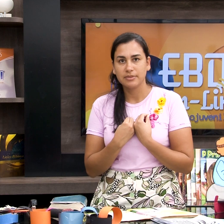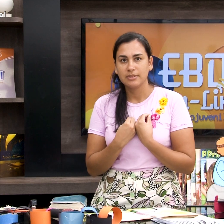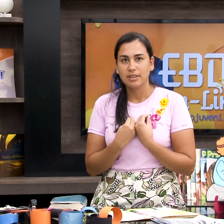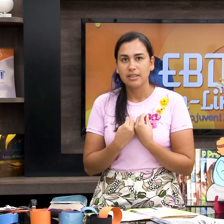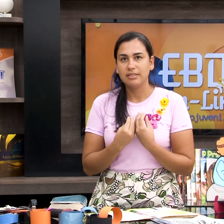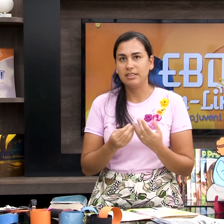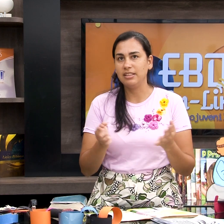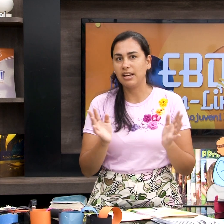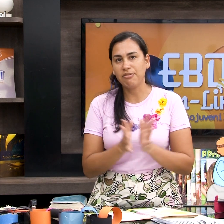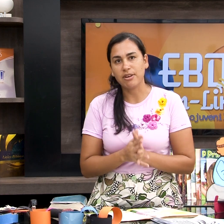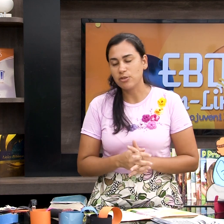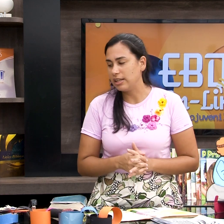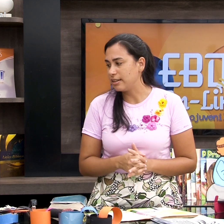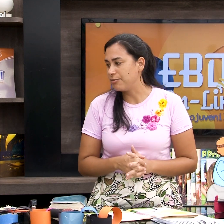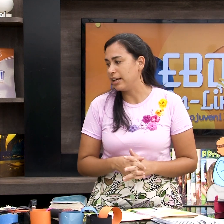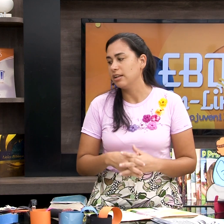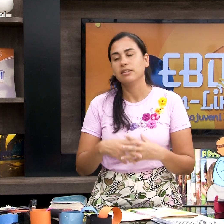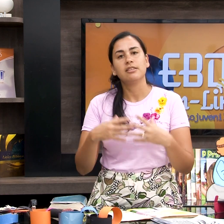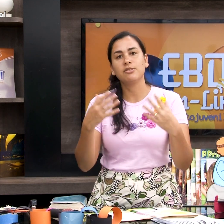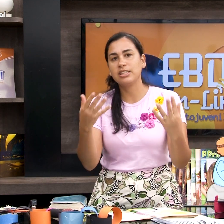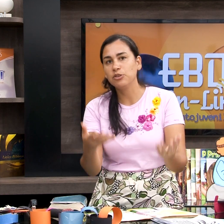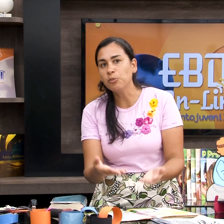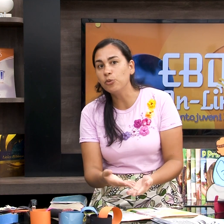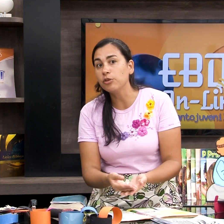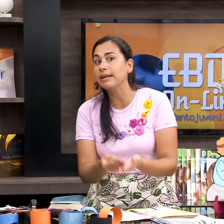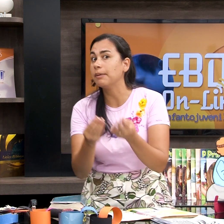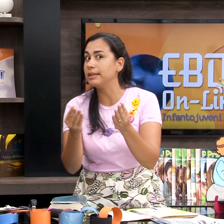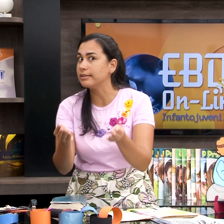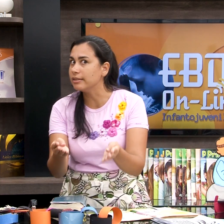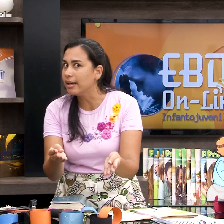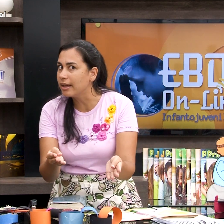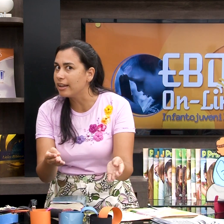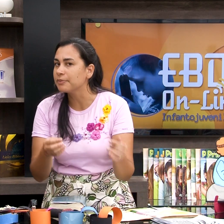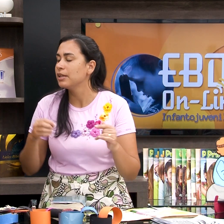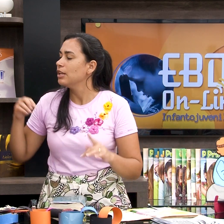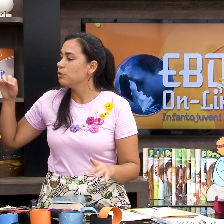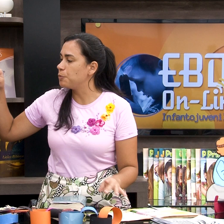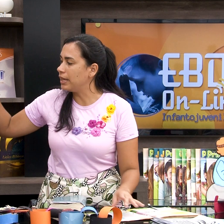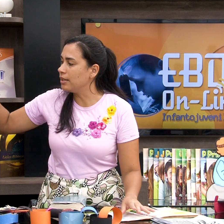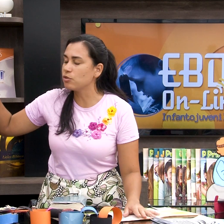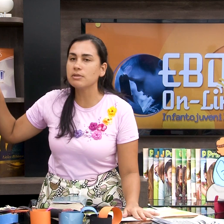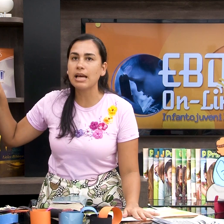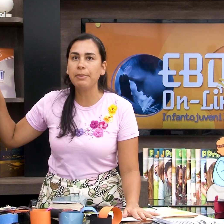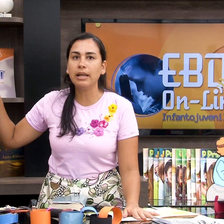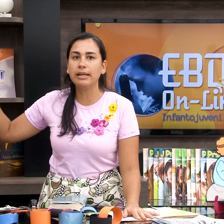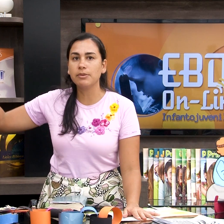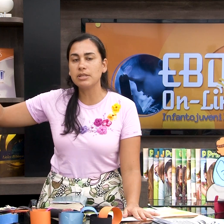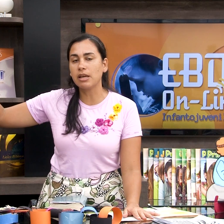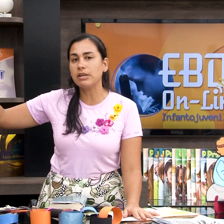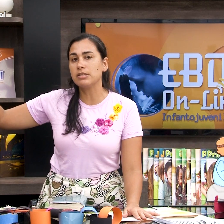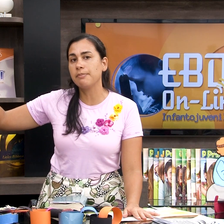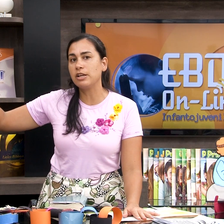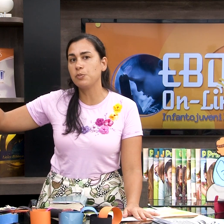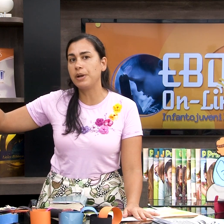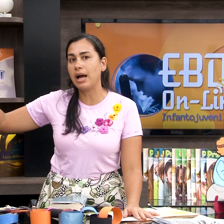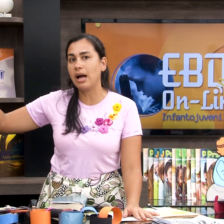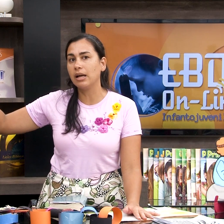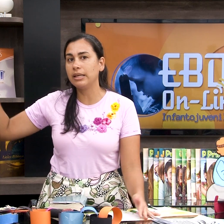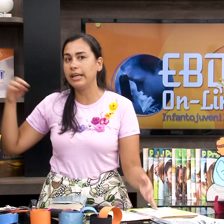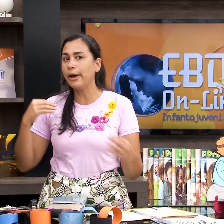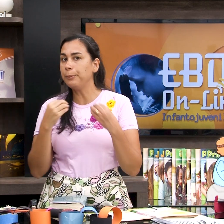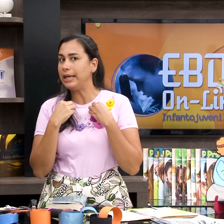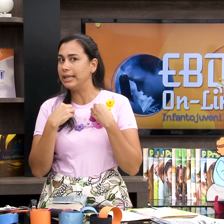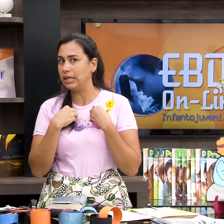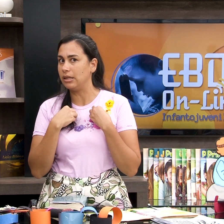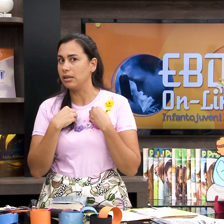letra. Tia Val, sua letra é feia. Eu sinto muito, mas dá pra entender. Os pequenininhos não sabem ler, então isso aqui vai ser mais